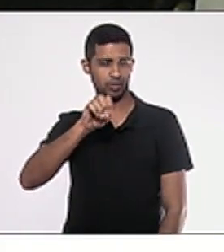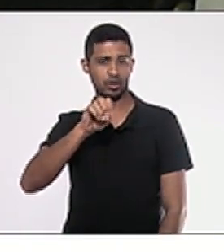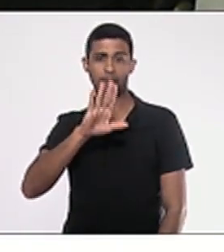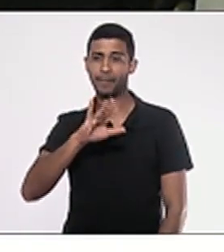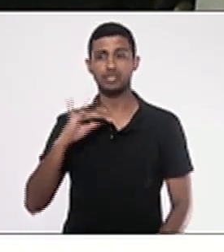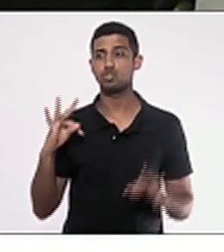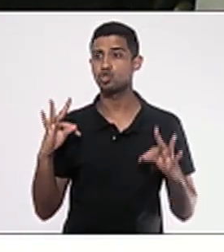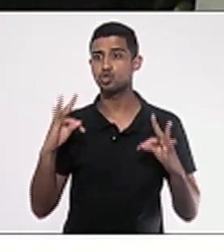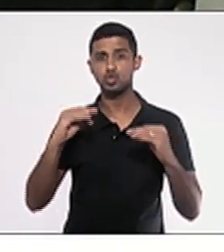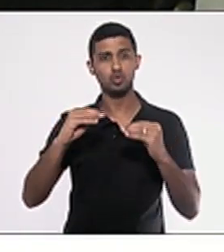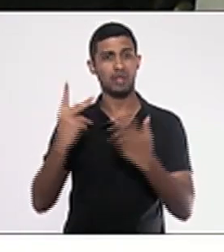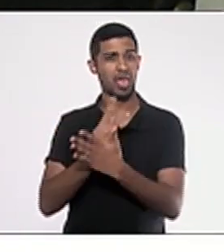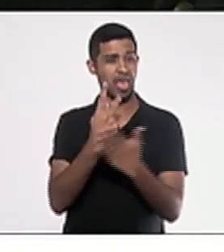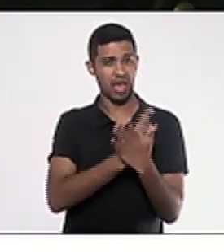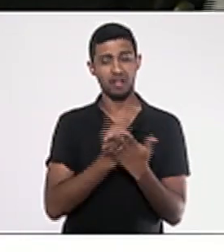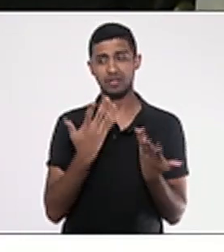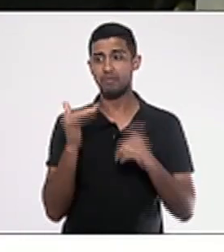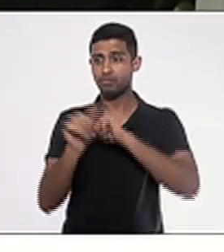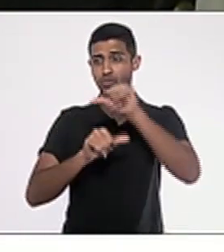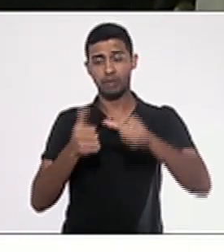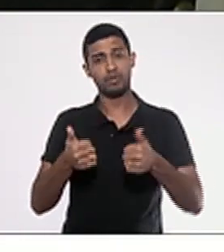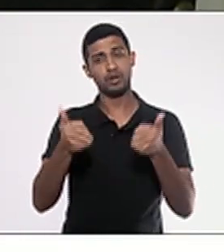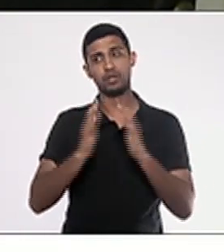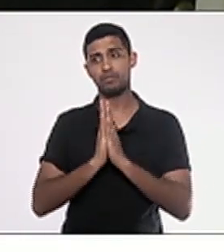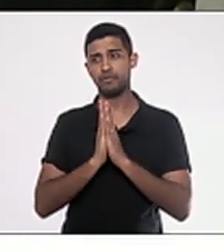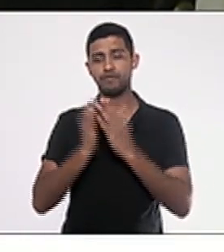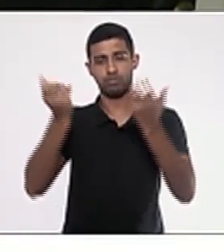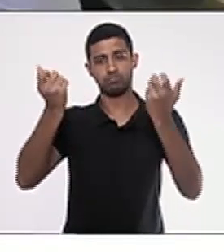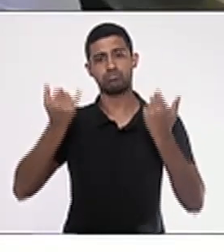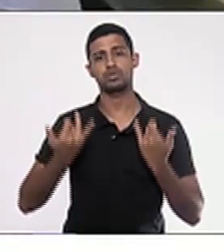d'água em geral, enfim. Então, por favor, senhor Wellington.